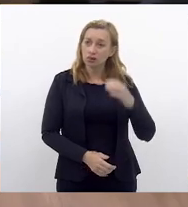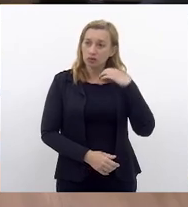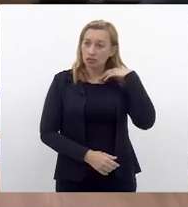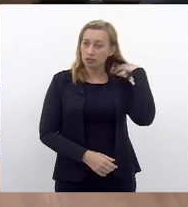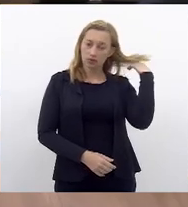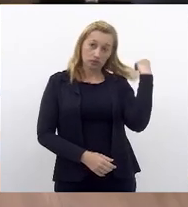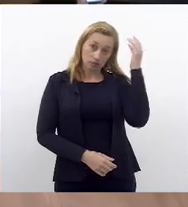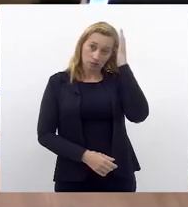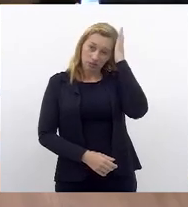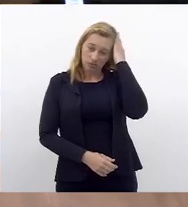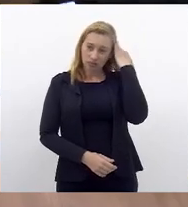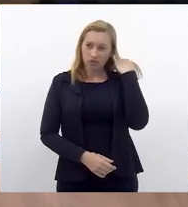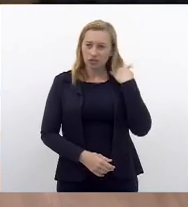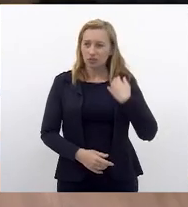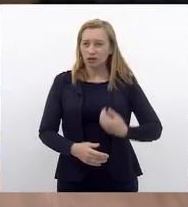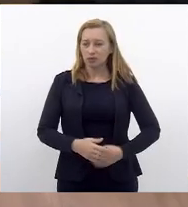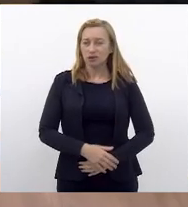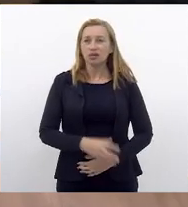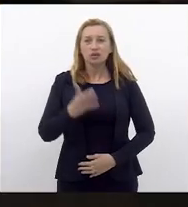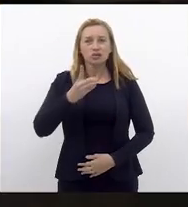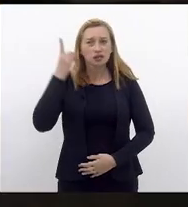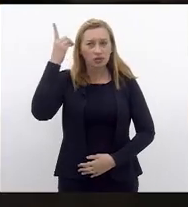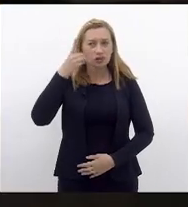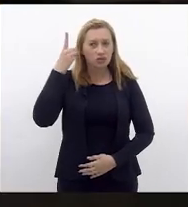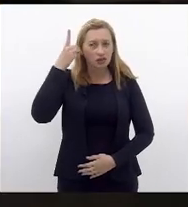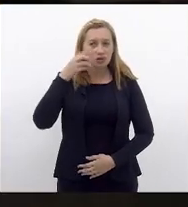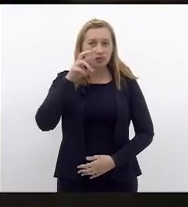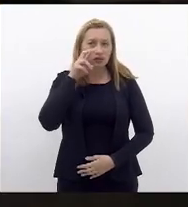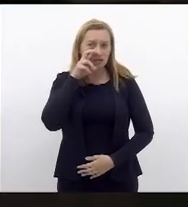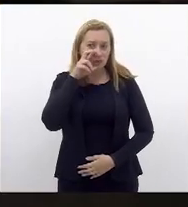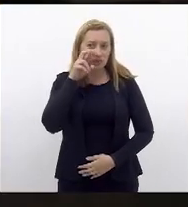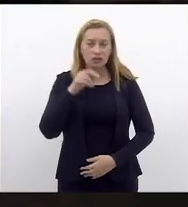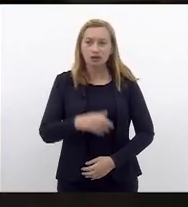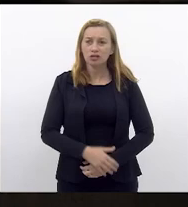Deputada Rosane Félix. Deputado Rosenberg Reis.